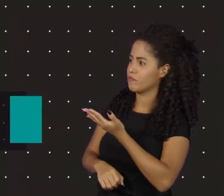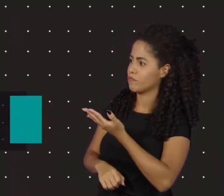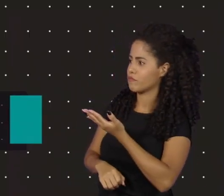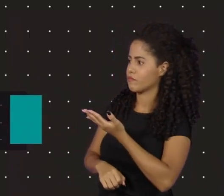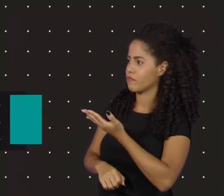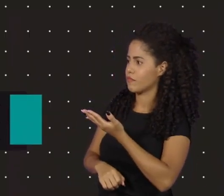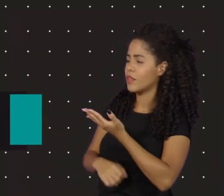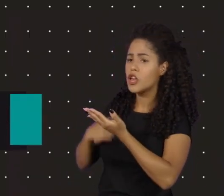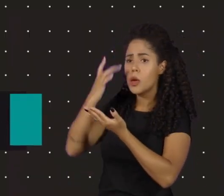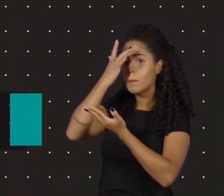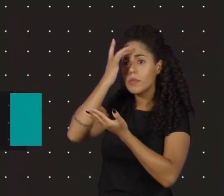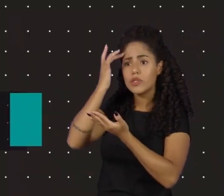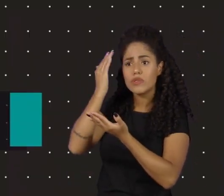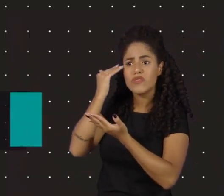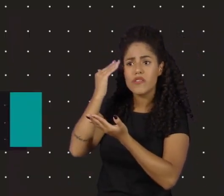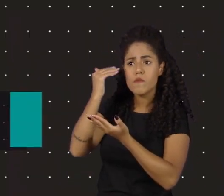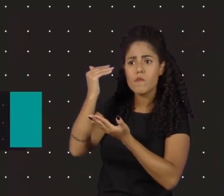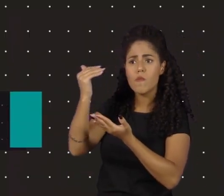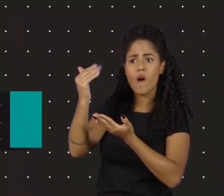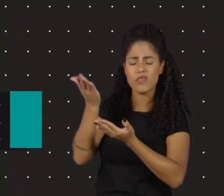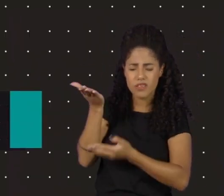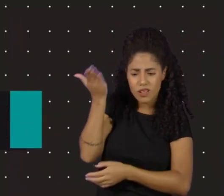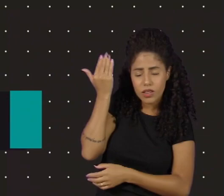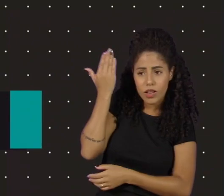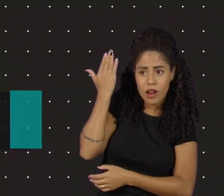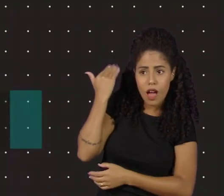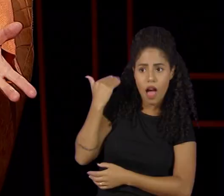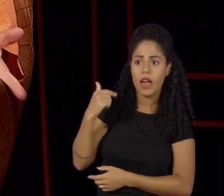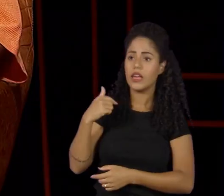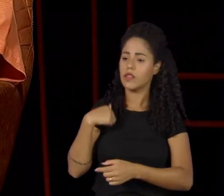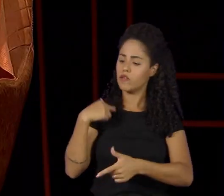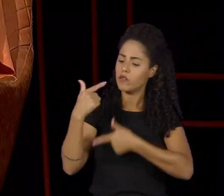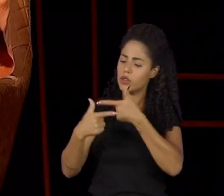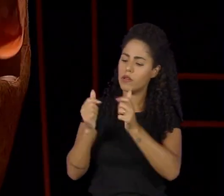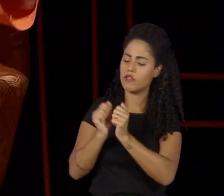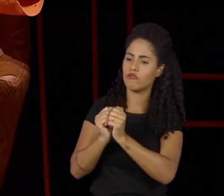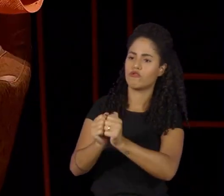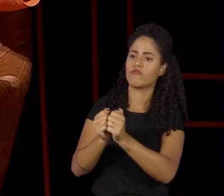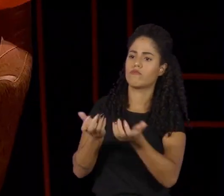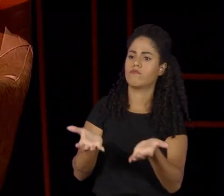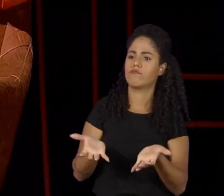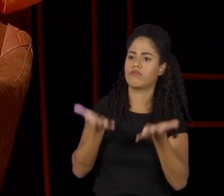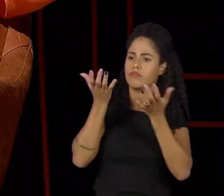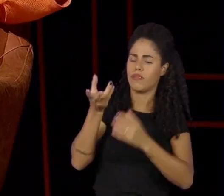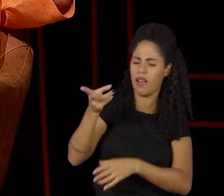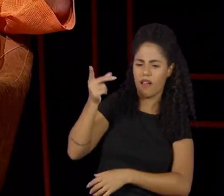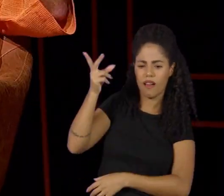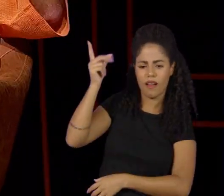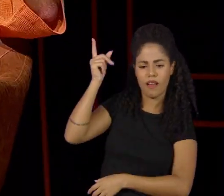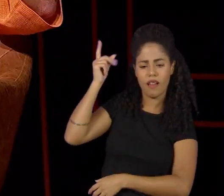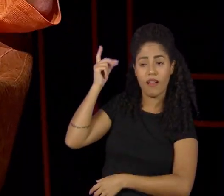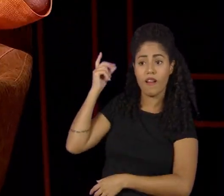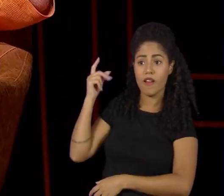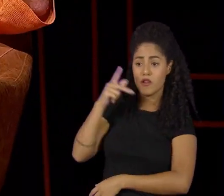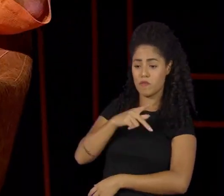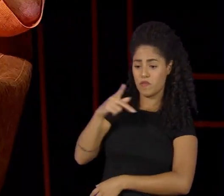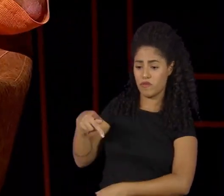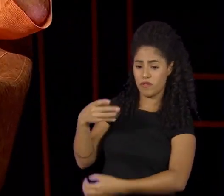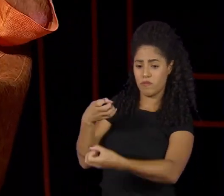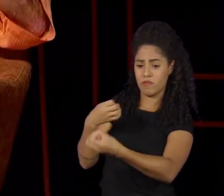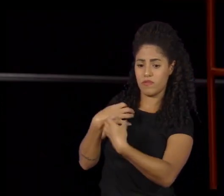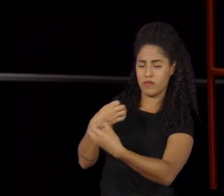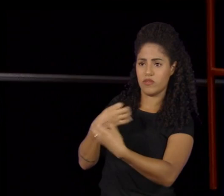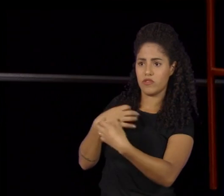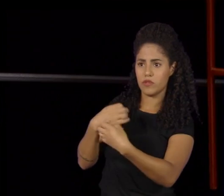a teledramaturgia do Canal 2. Então, eu fui trabalhar com o Graça Mello lá atrás. Foi um grande professor, eu lembro dele me dando